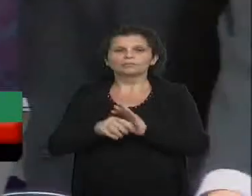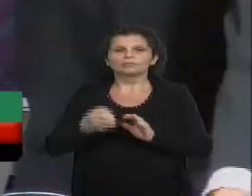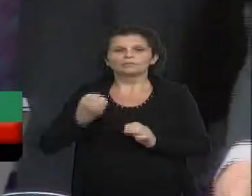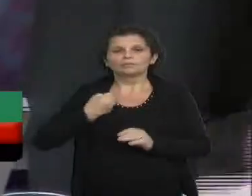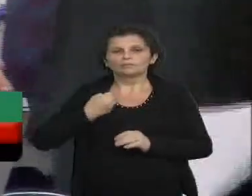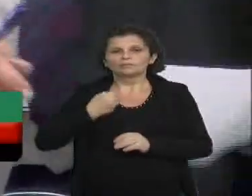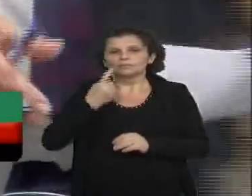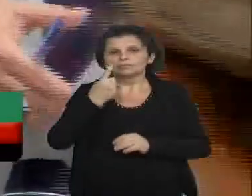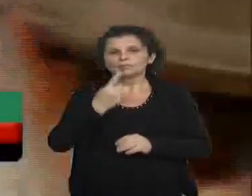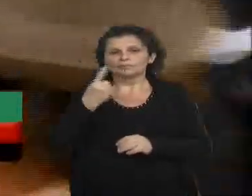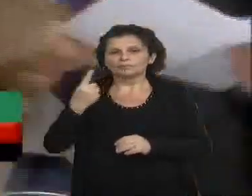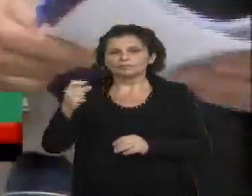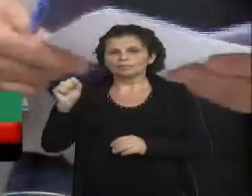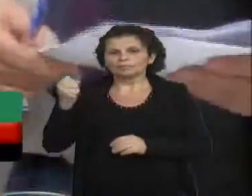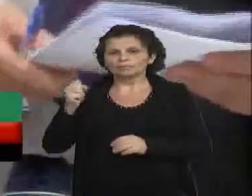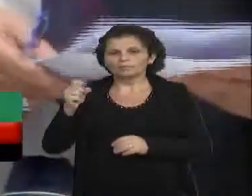número